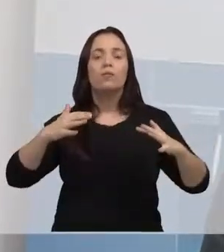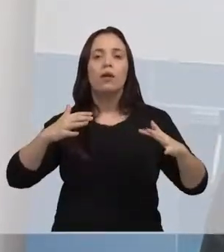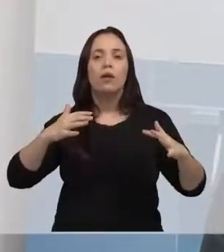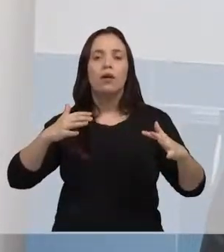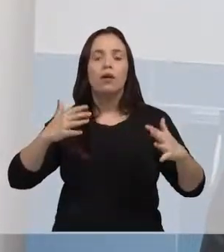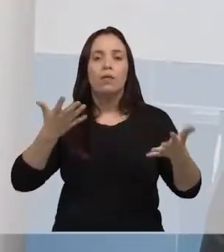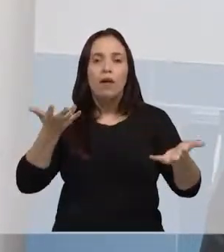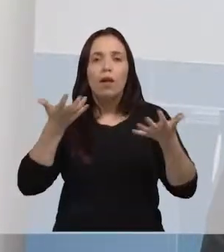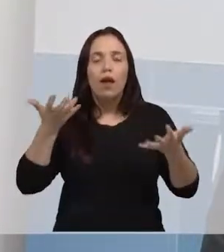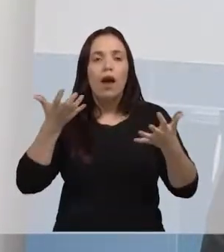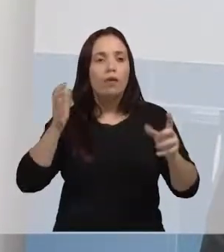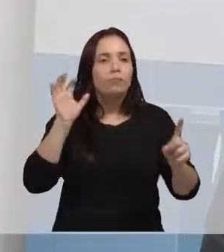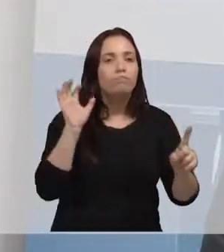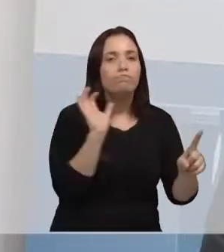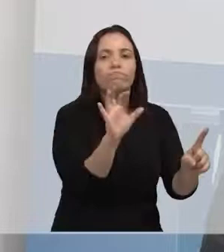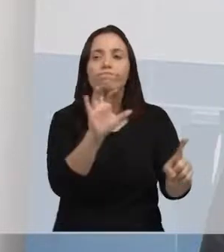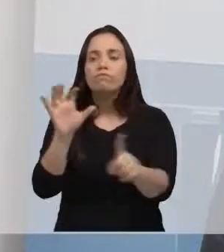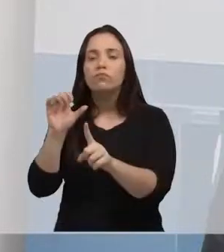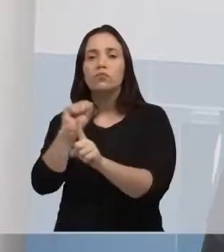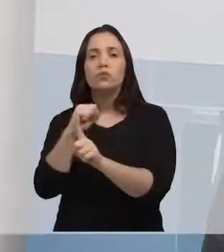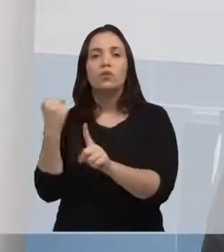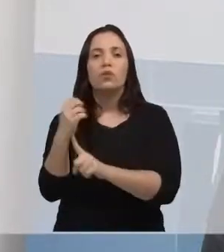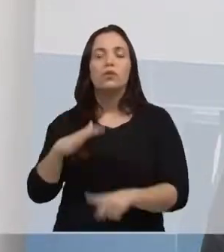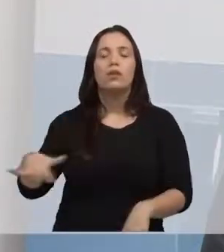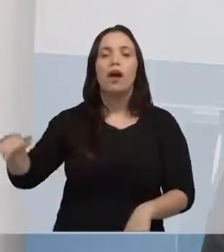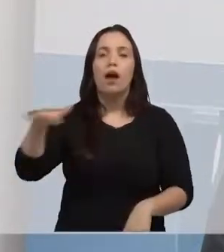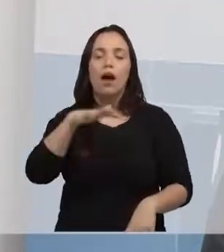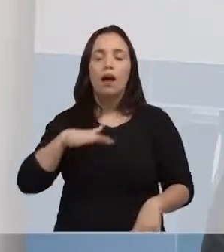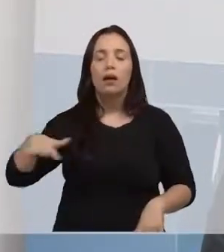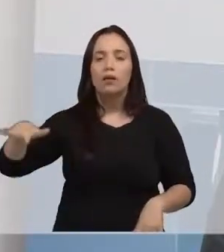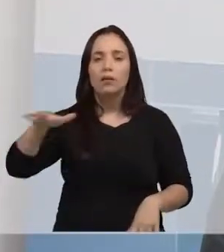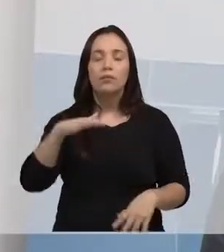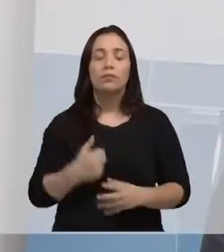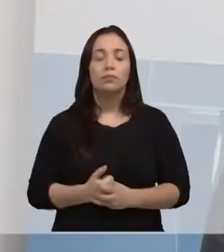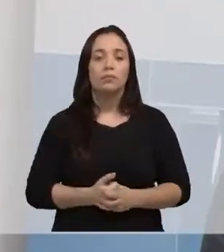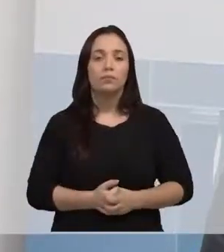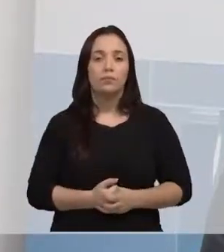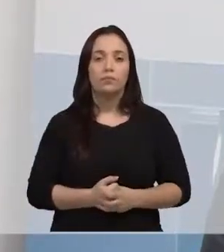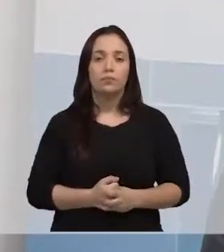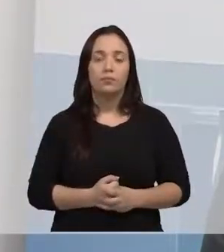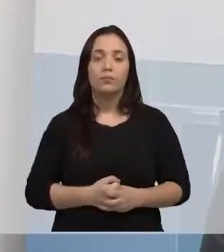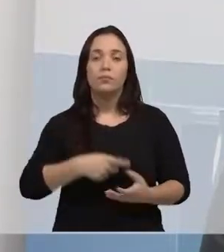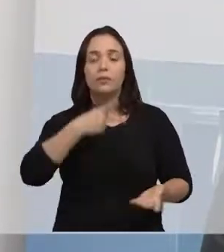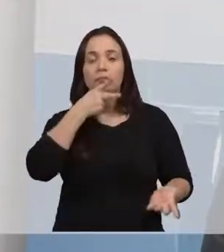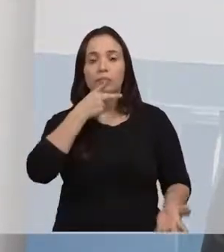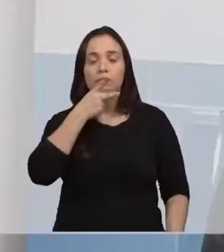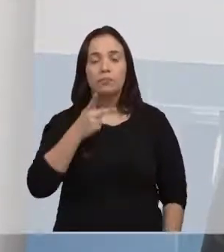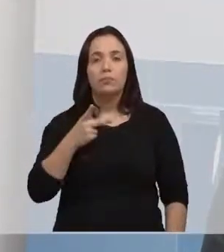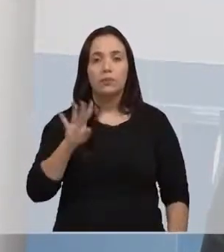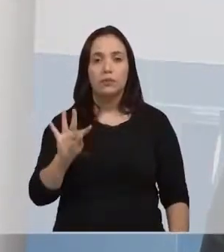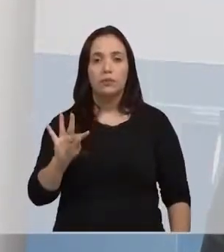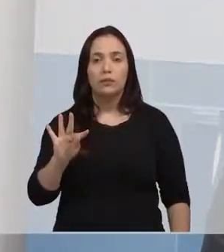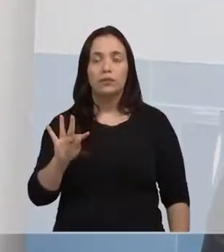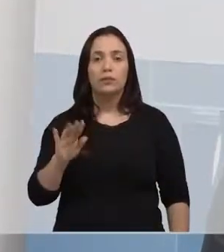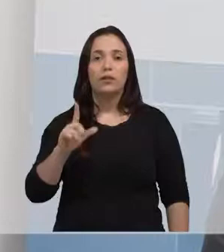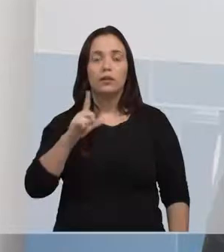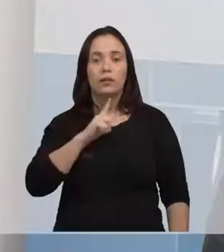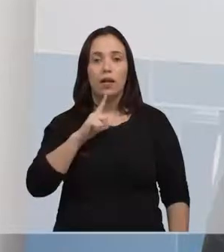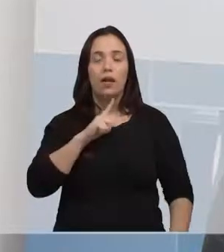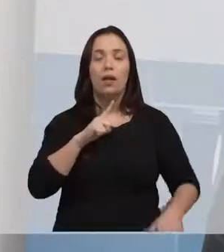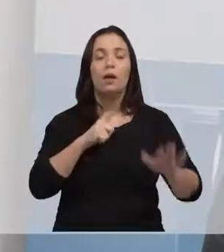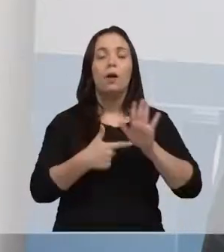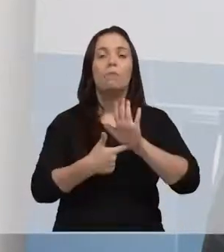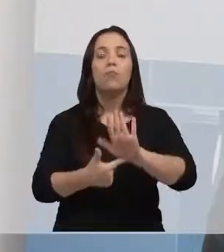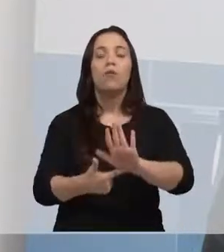revolta da população contra a prisão do ex-presidente Lula. E o PT está começando a mandar recados claros